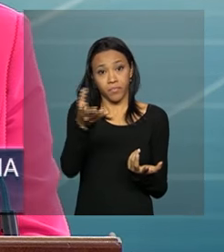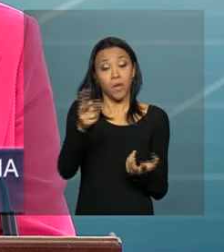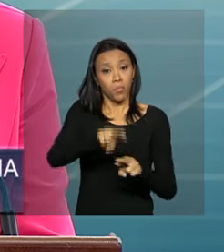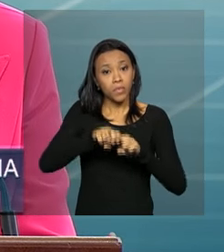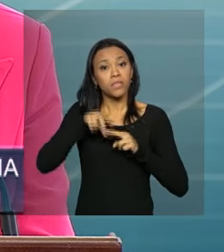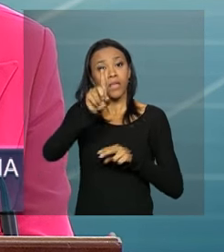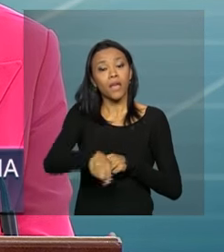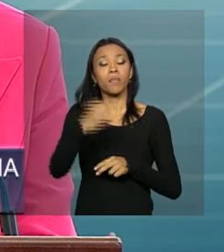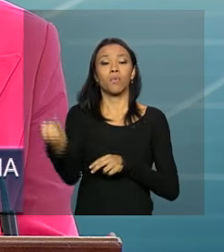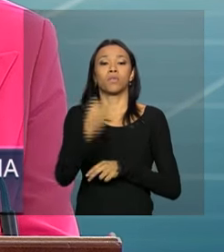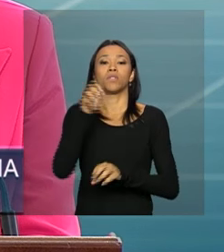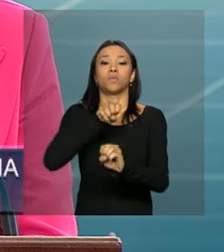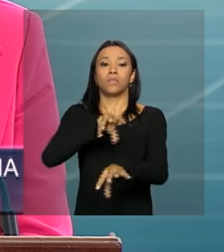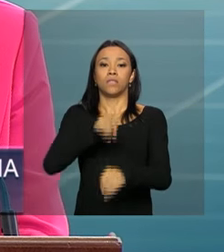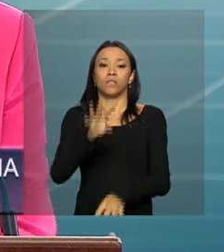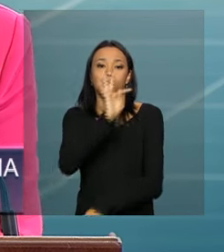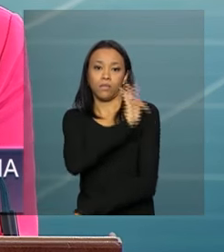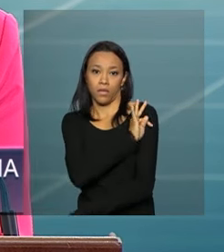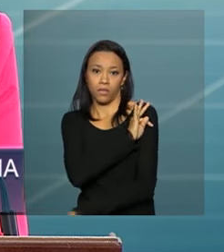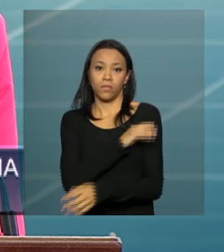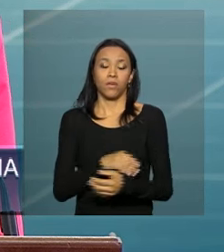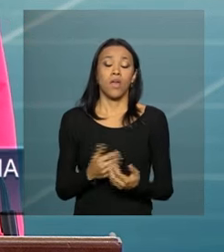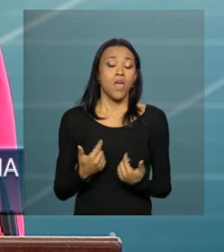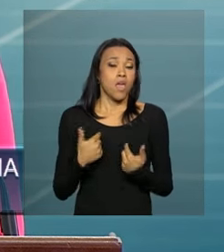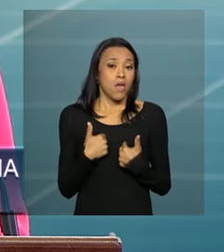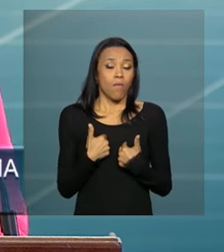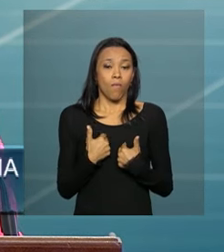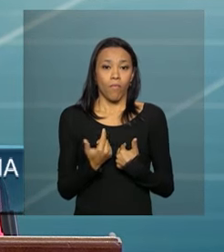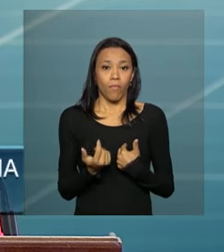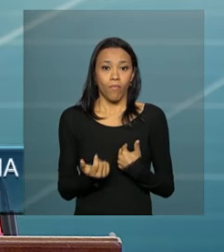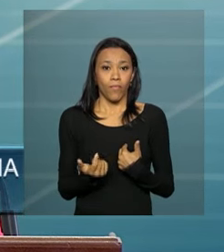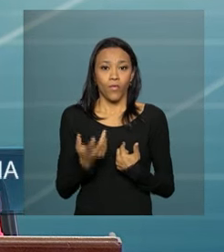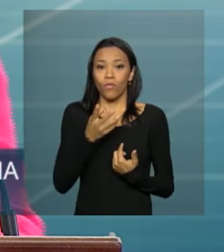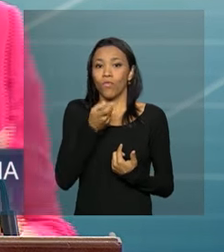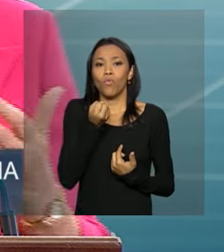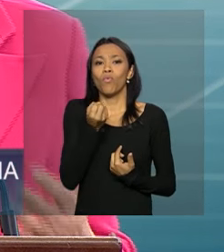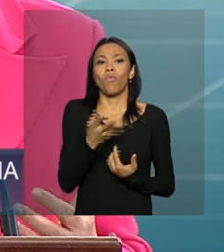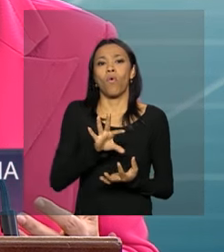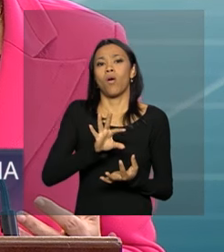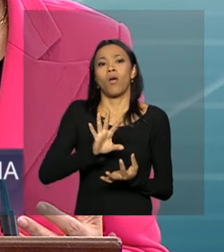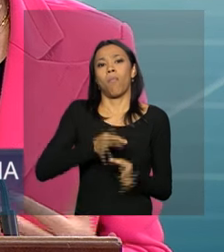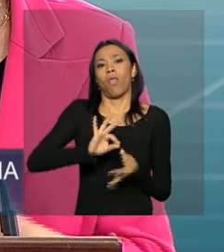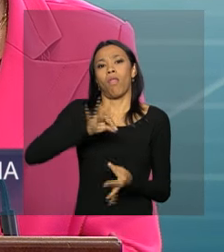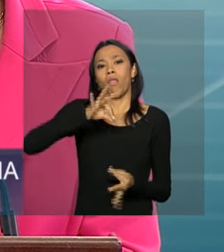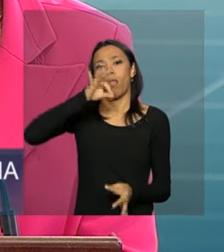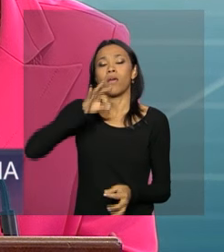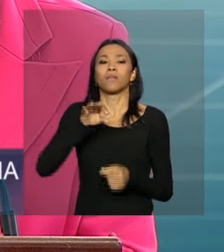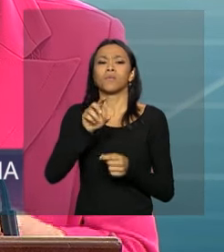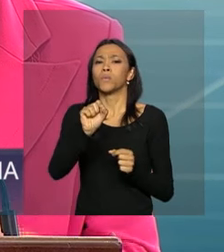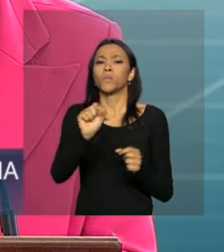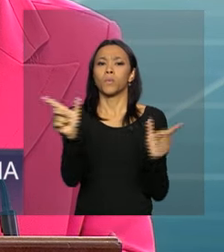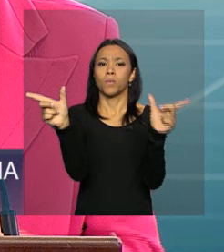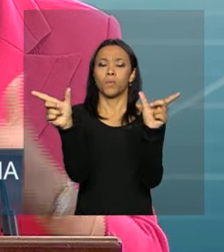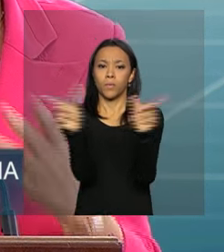do ensino técnico. Eu não vou nem me estender no ePronatec. O